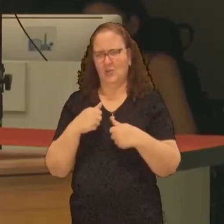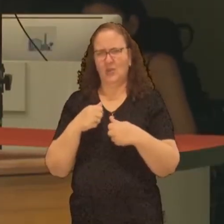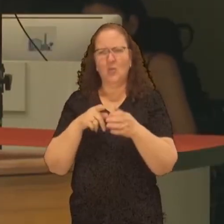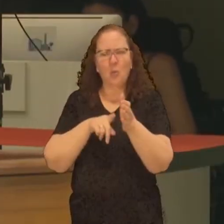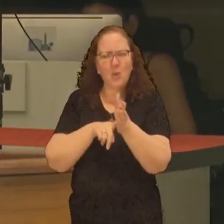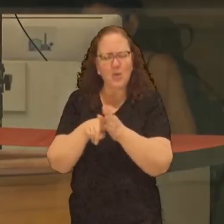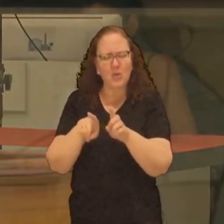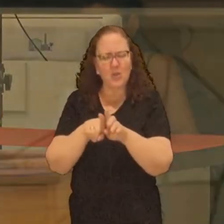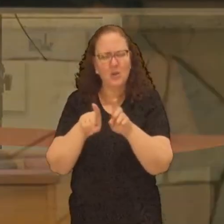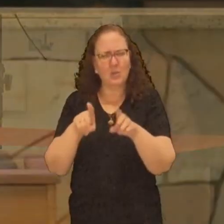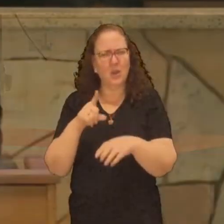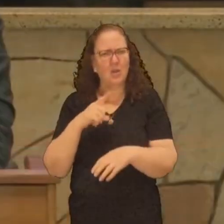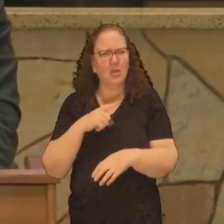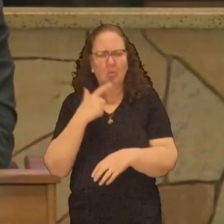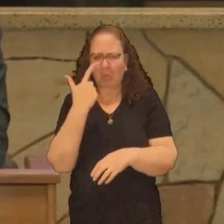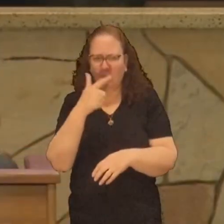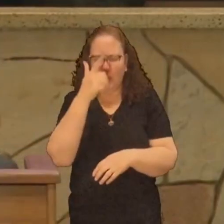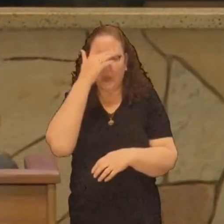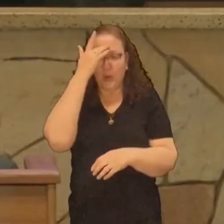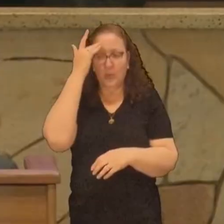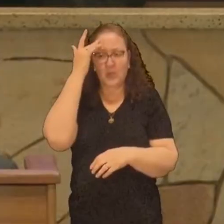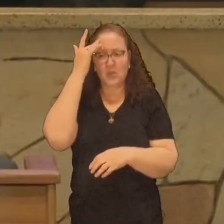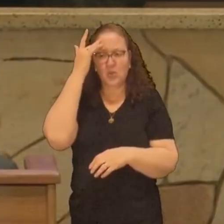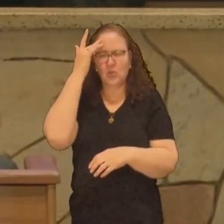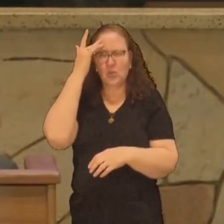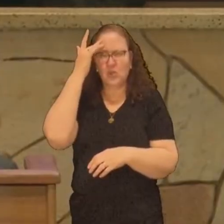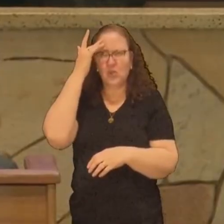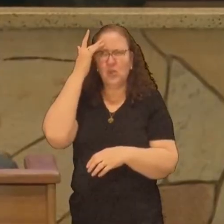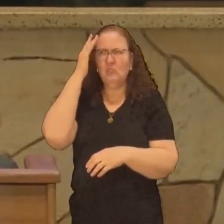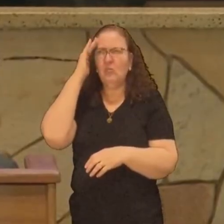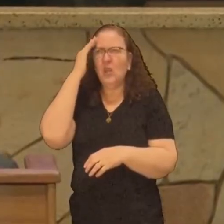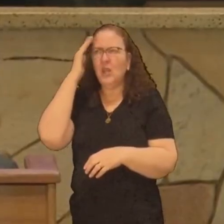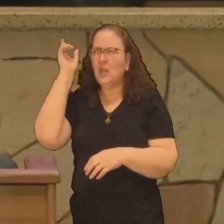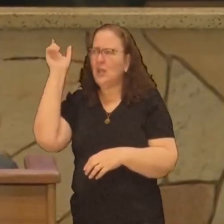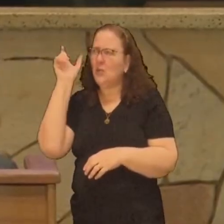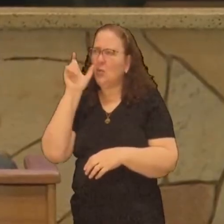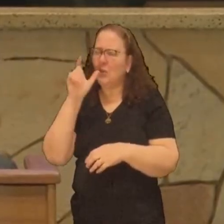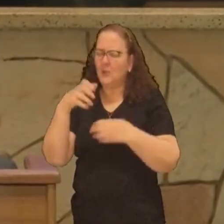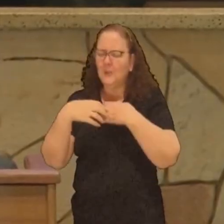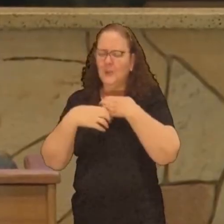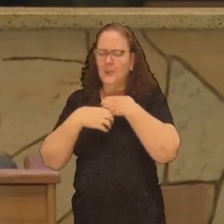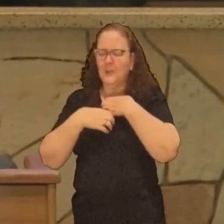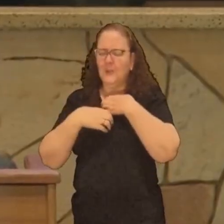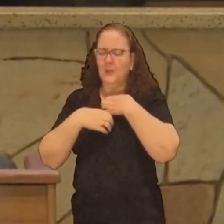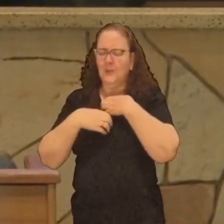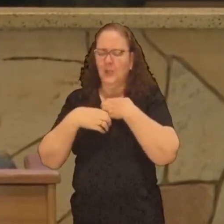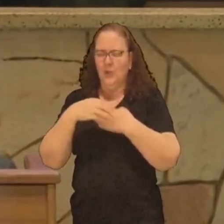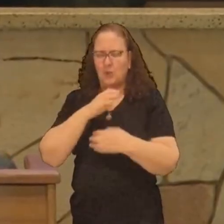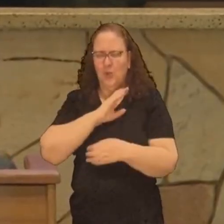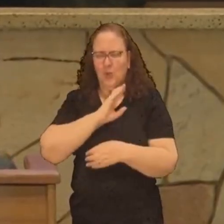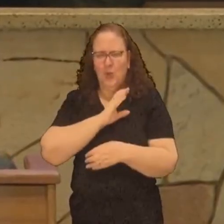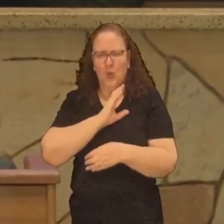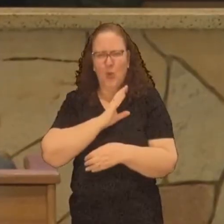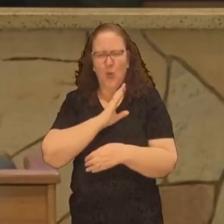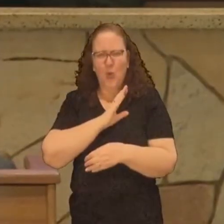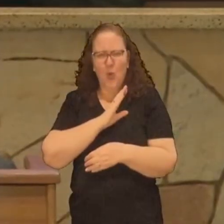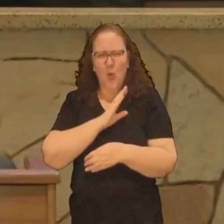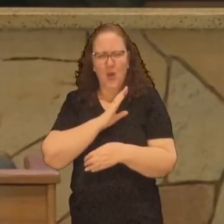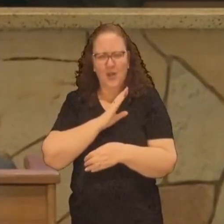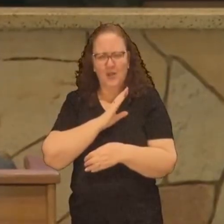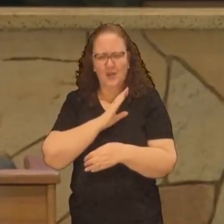também: há alguém nessa noite que, ouvindo essa palavra, está se sentindo comovido a dar um passo